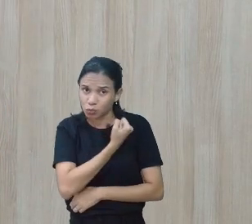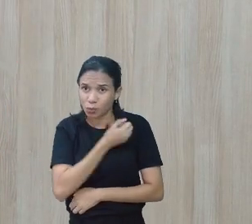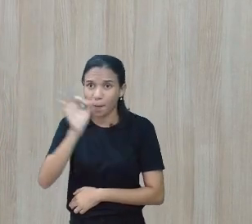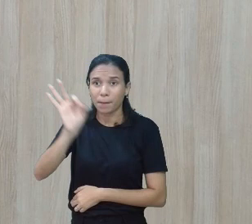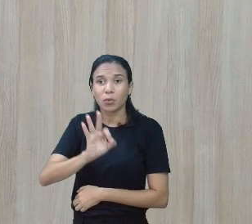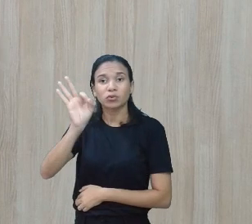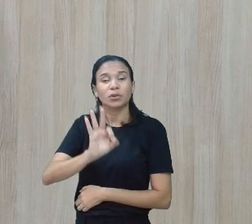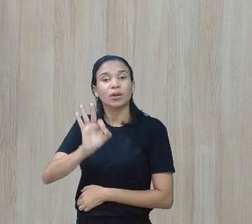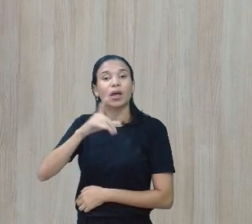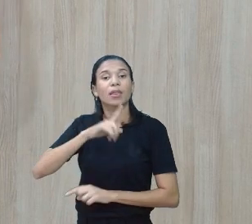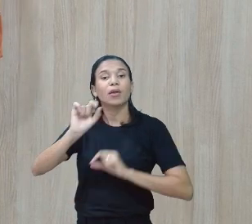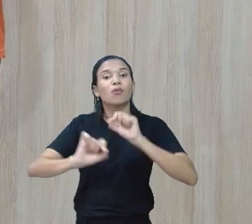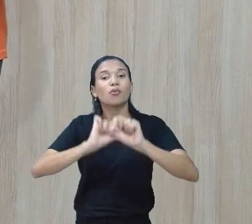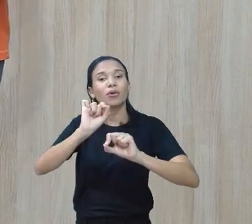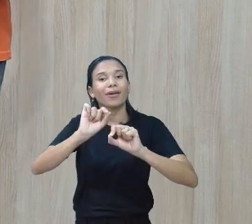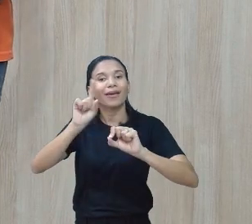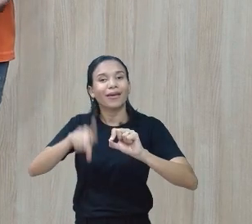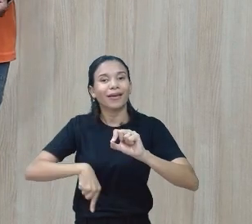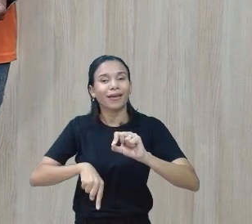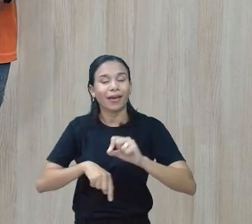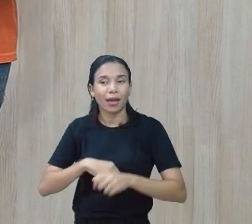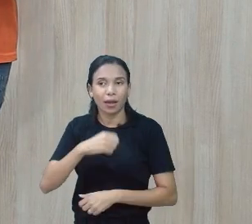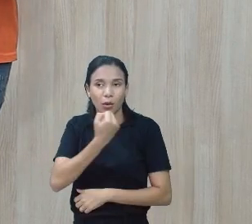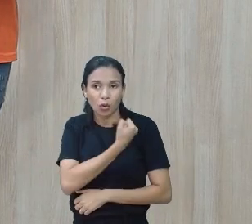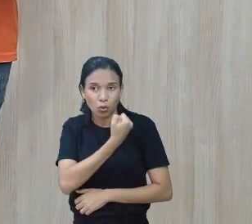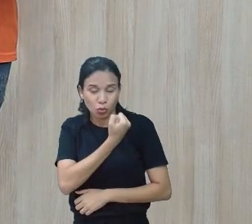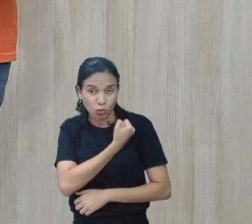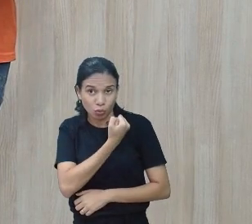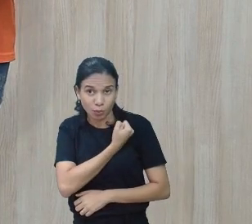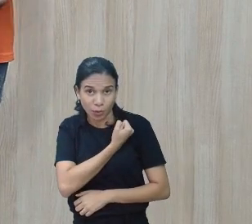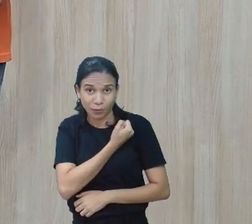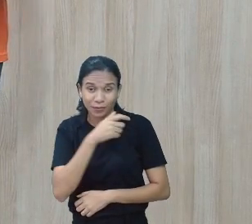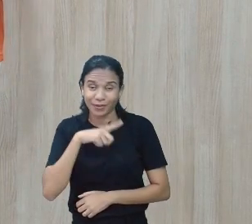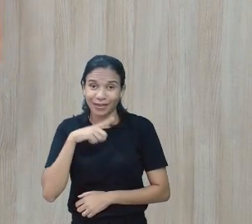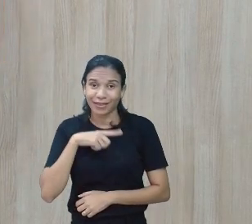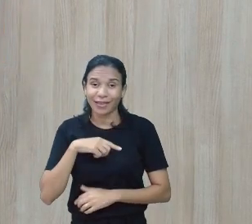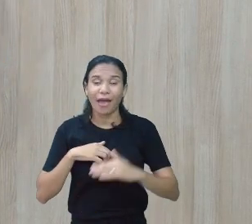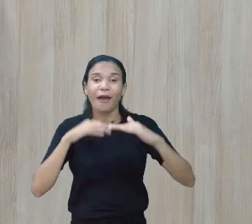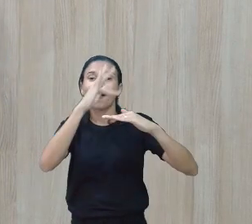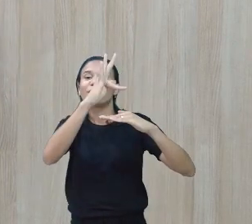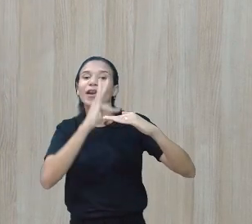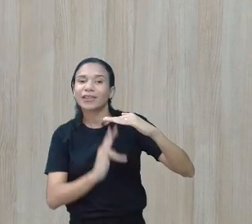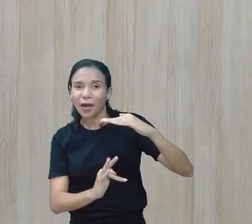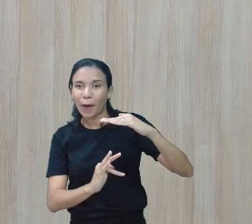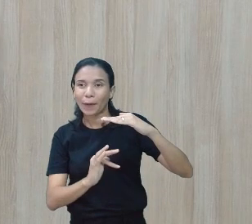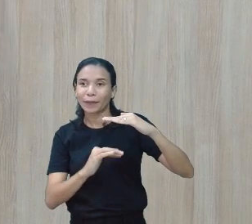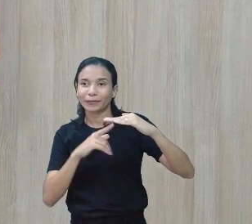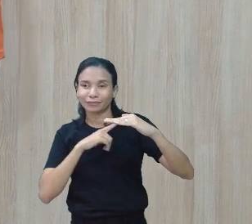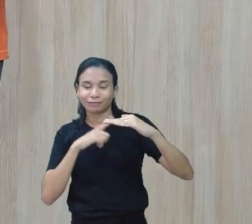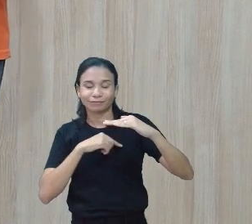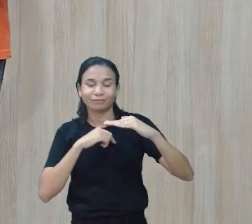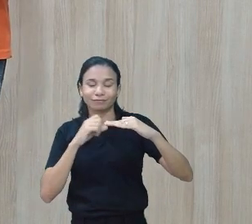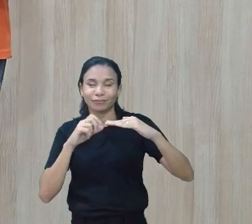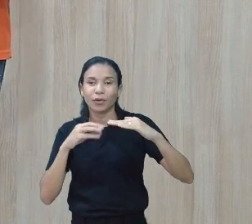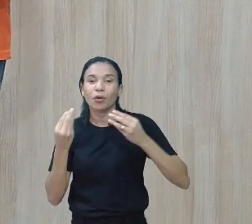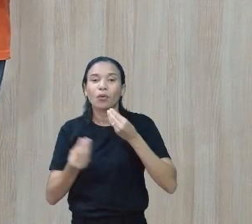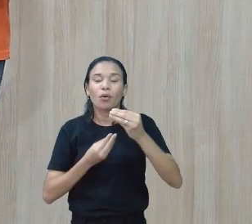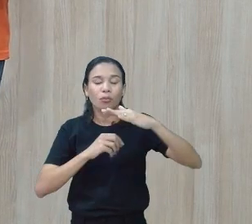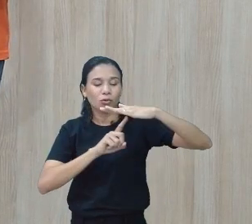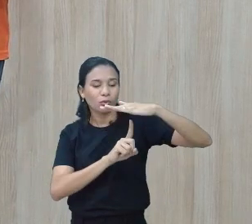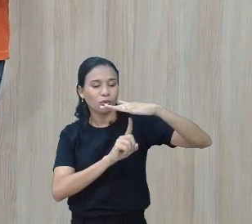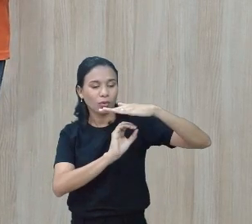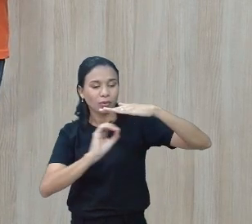que eu tenho, na verdade, é um número em forma de fração. Uma fração com denominador